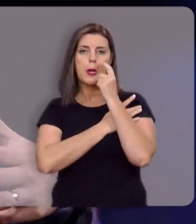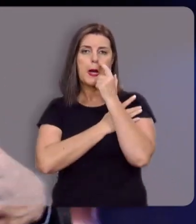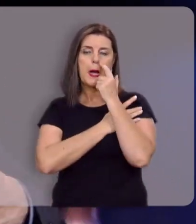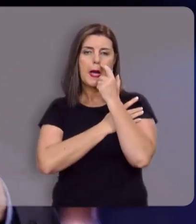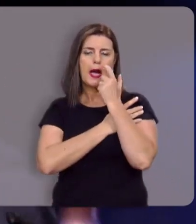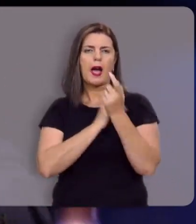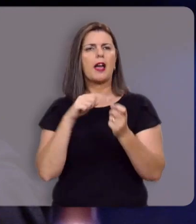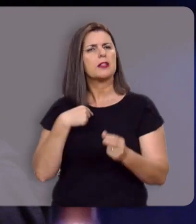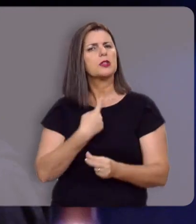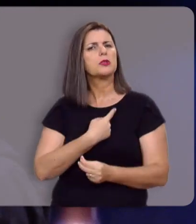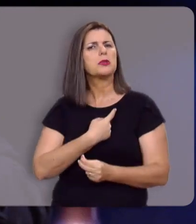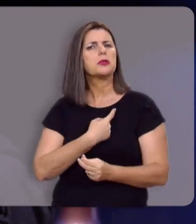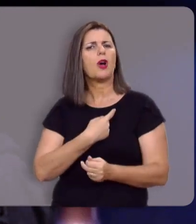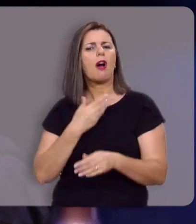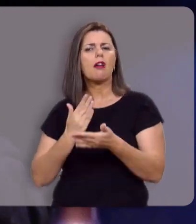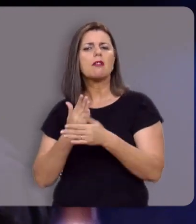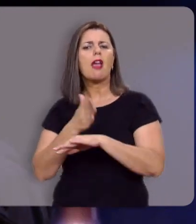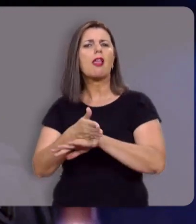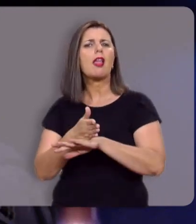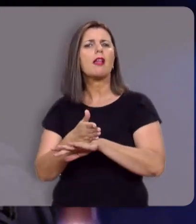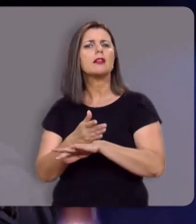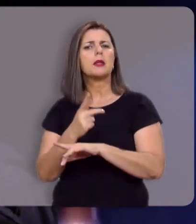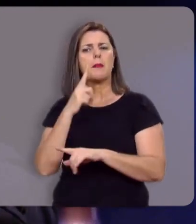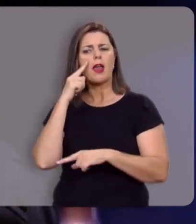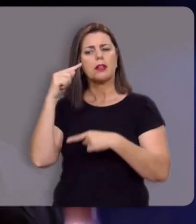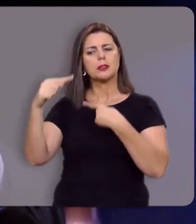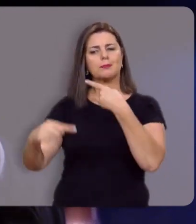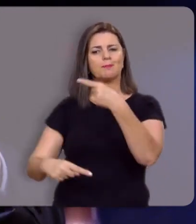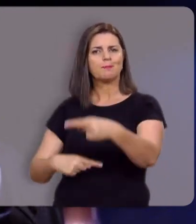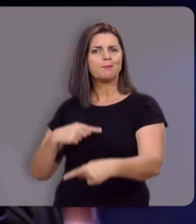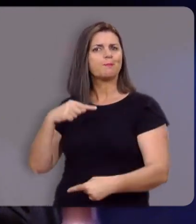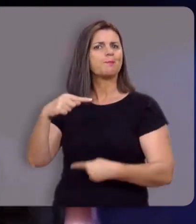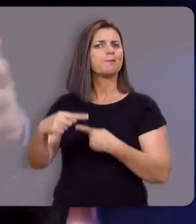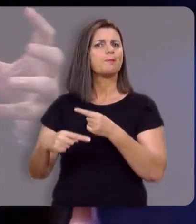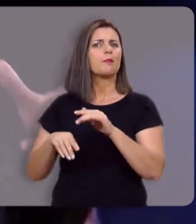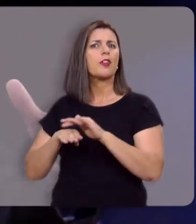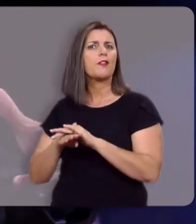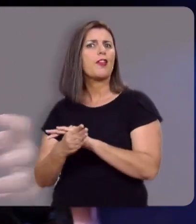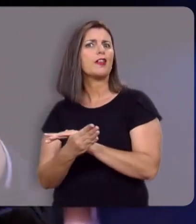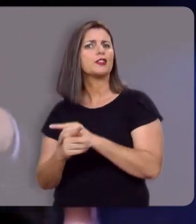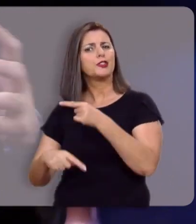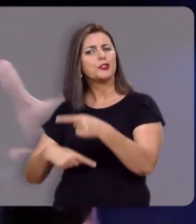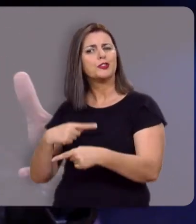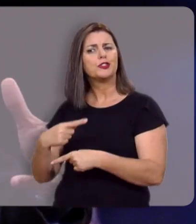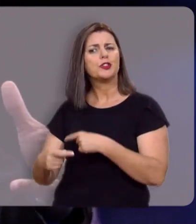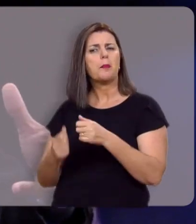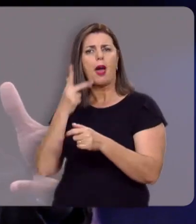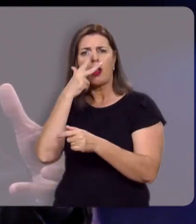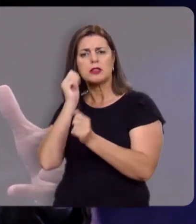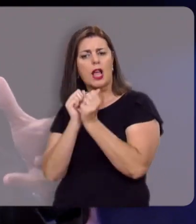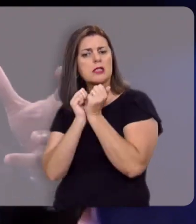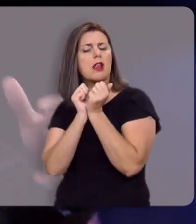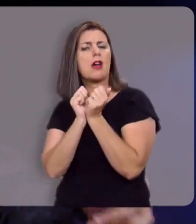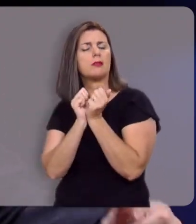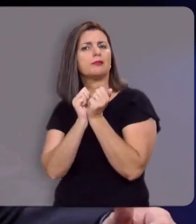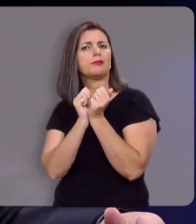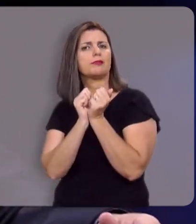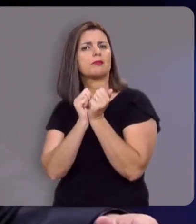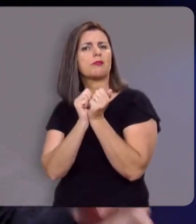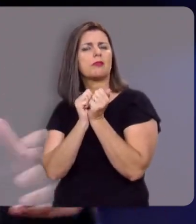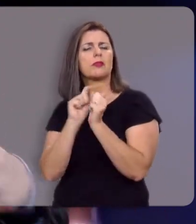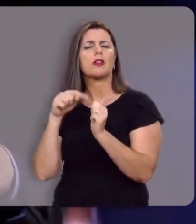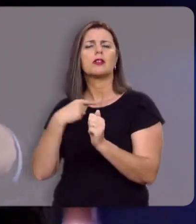coração. E aí nós entramos num círculo vicioso de escravização, porque